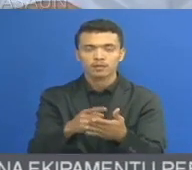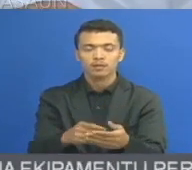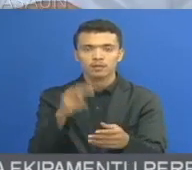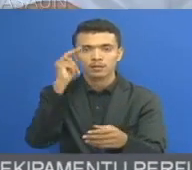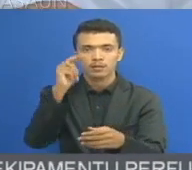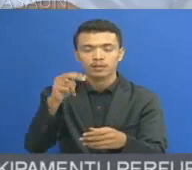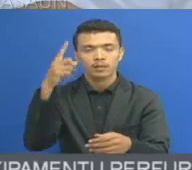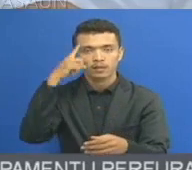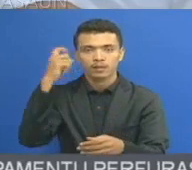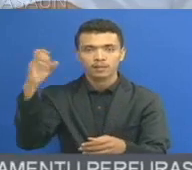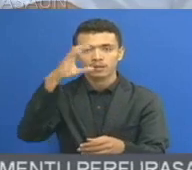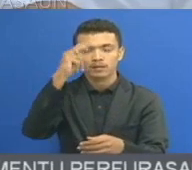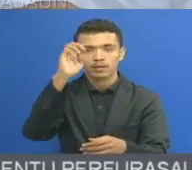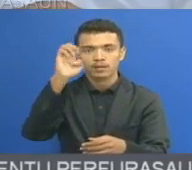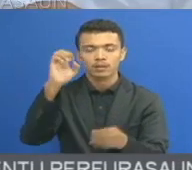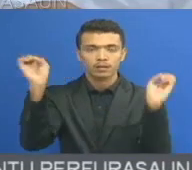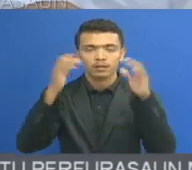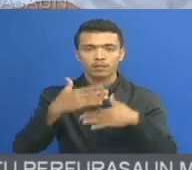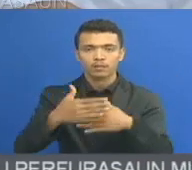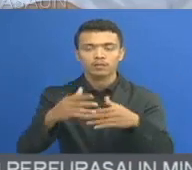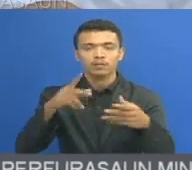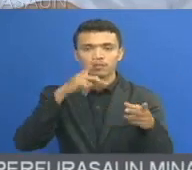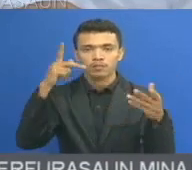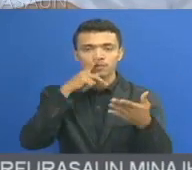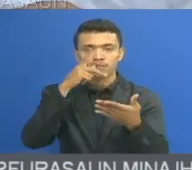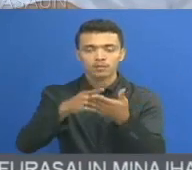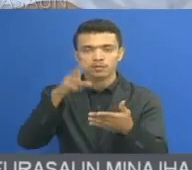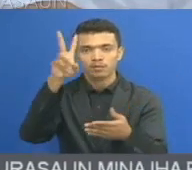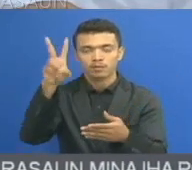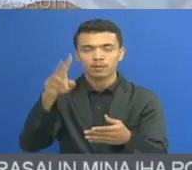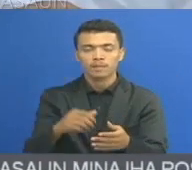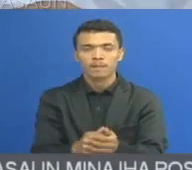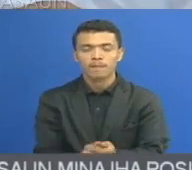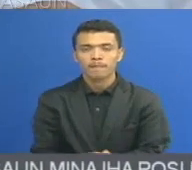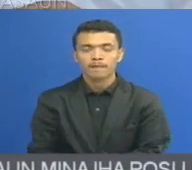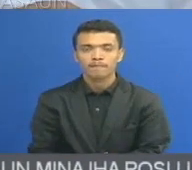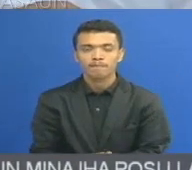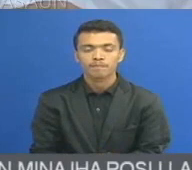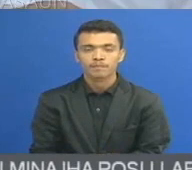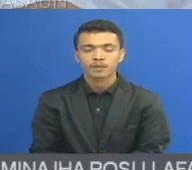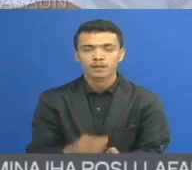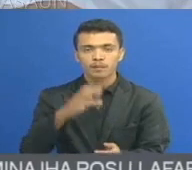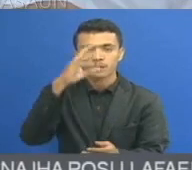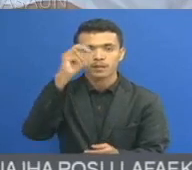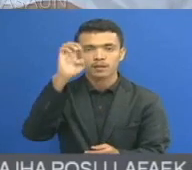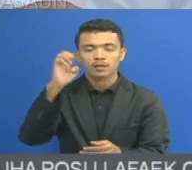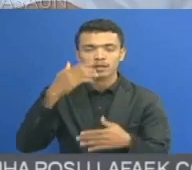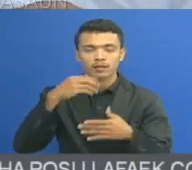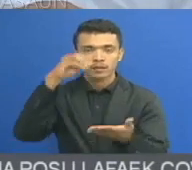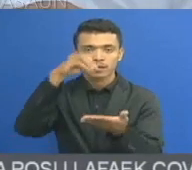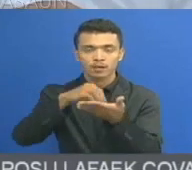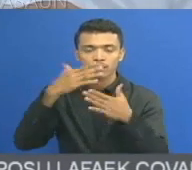inian. Tamane Sene la procede Keisha Rua ne. Keisha no reclamação nebe Sene procede e é